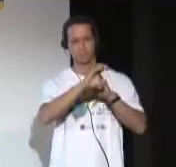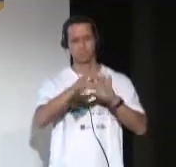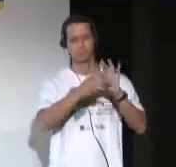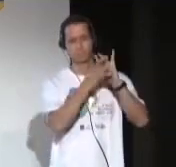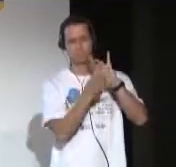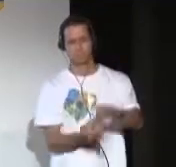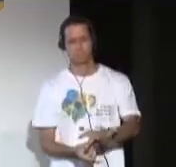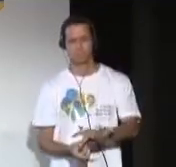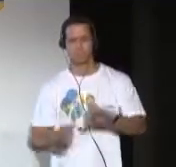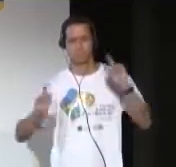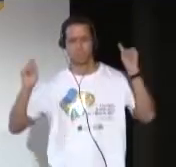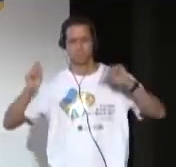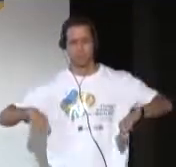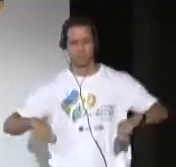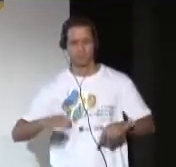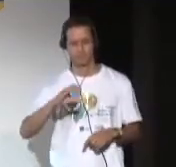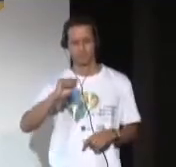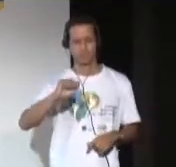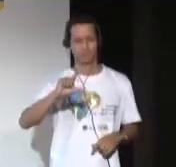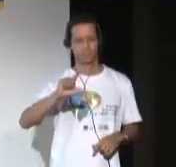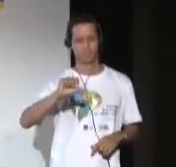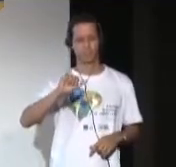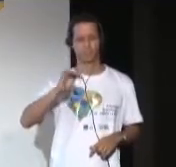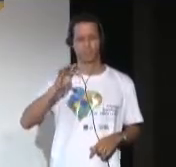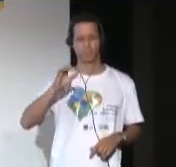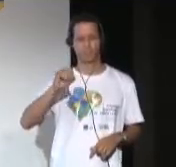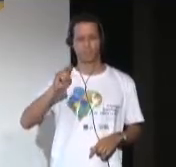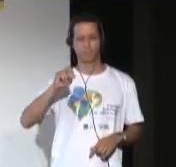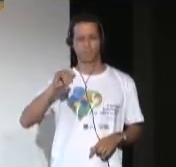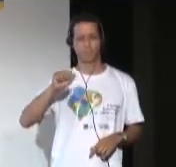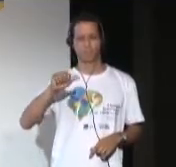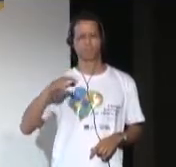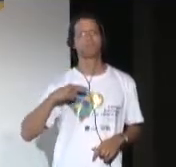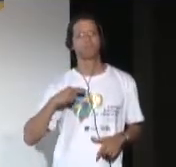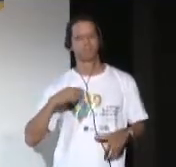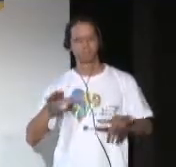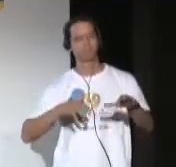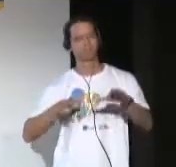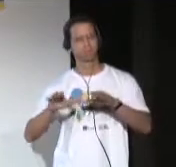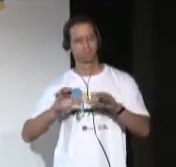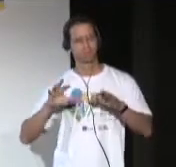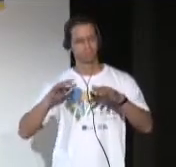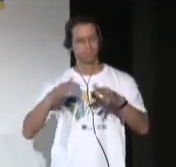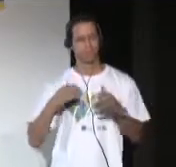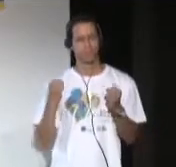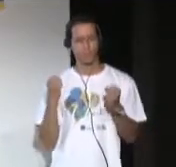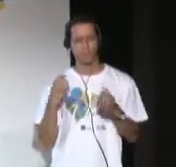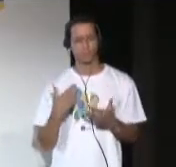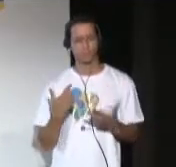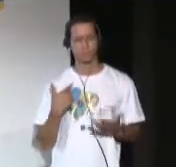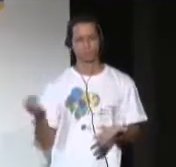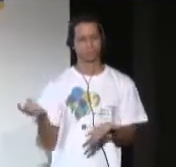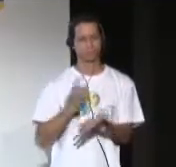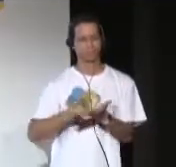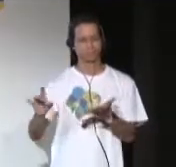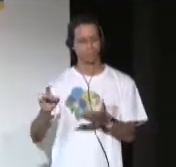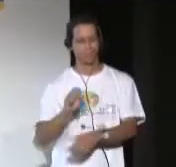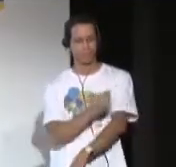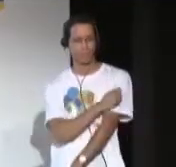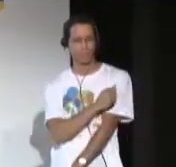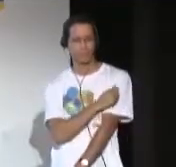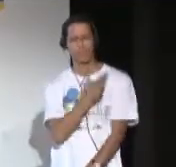contextualizado. Na Califórnia, há um movimento muito forte nesse sentido. É algo que eu odiava quando eu era aluno,